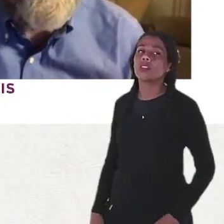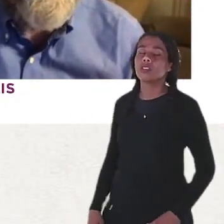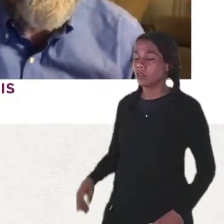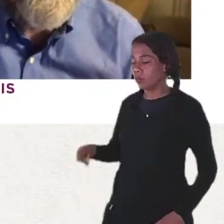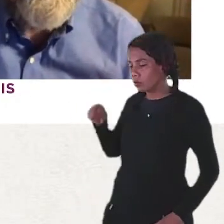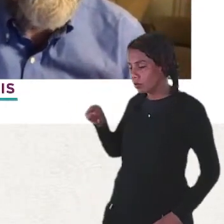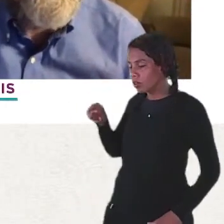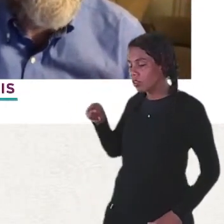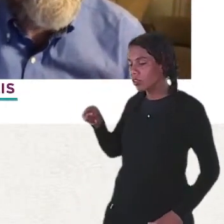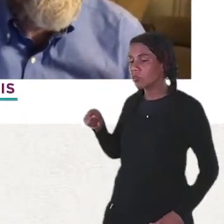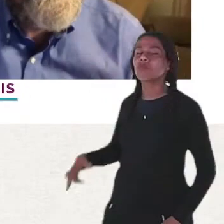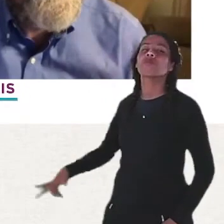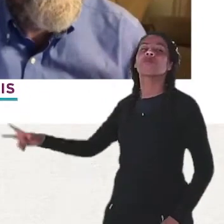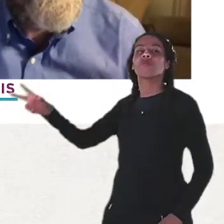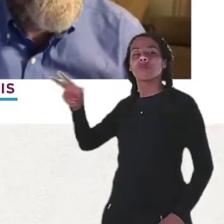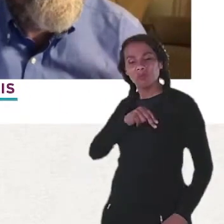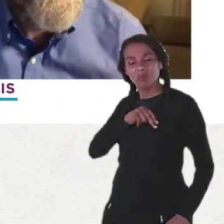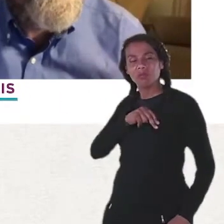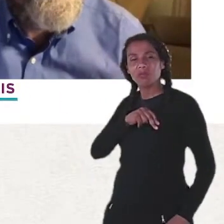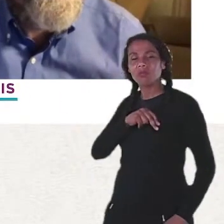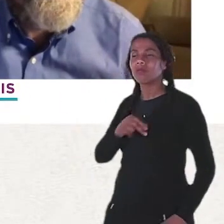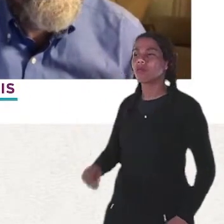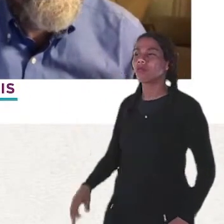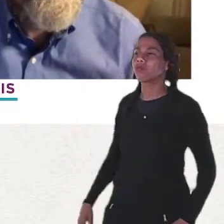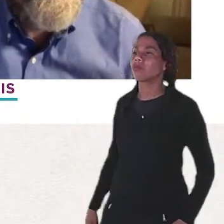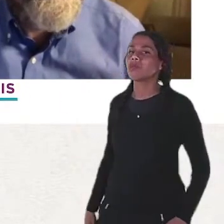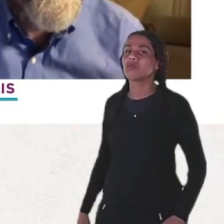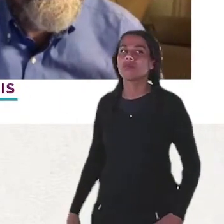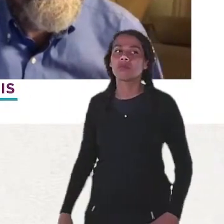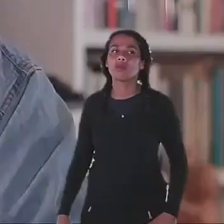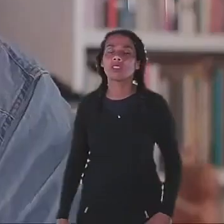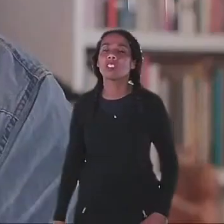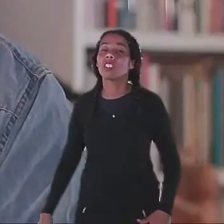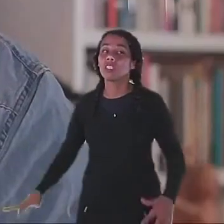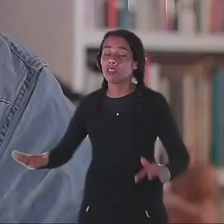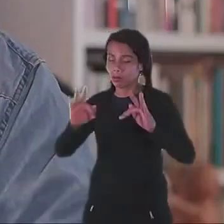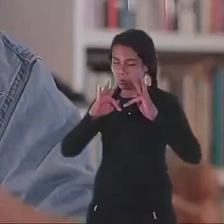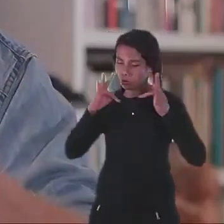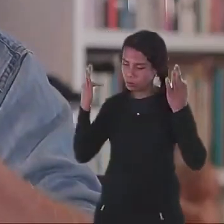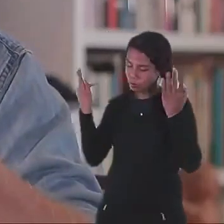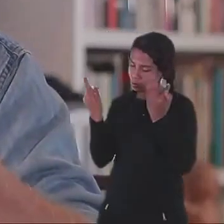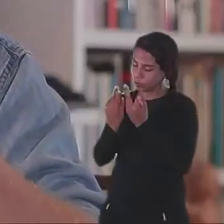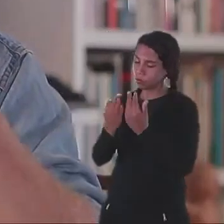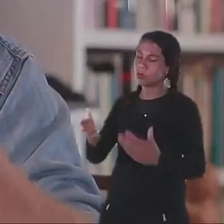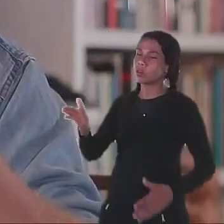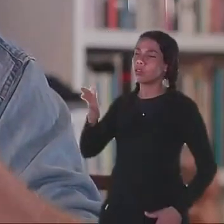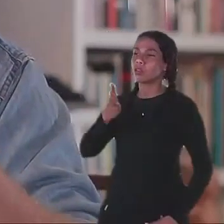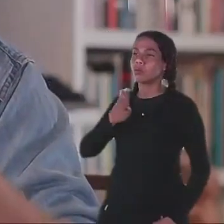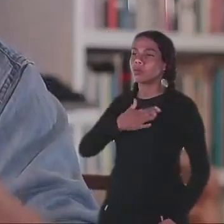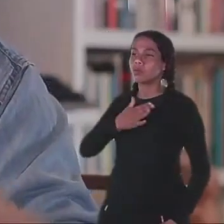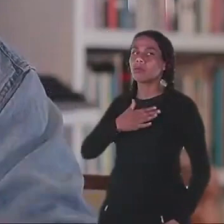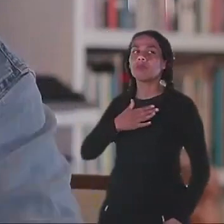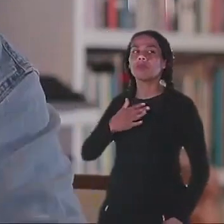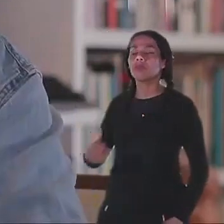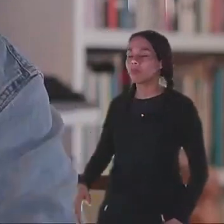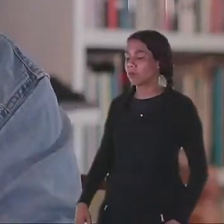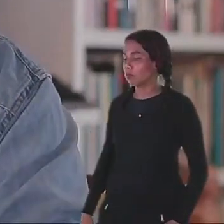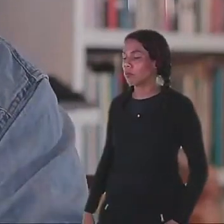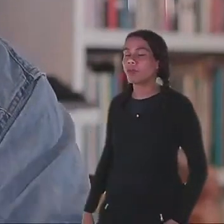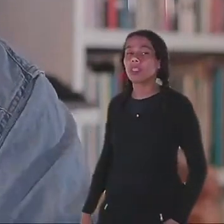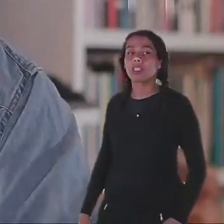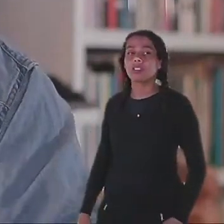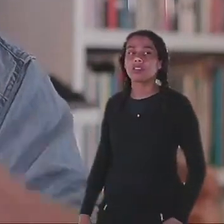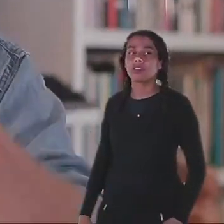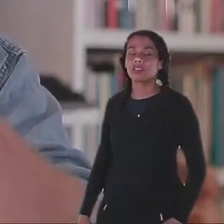pessoal. Vou à minha família, meu querido tio Almir Germano, que tinha,